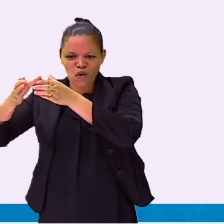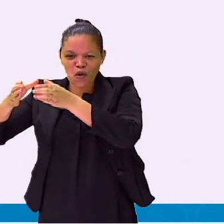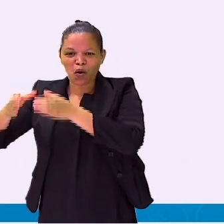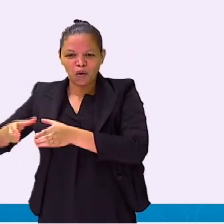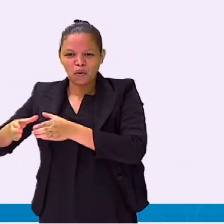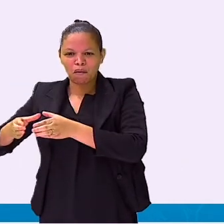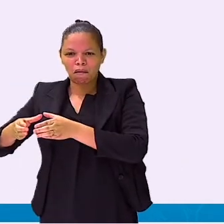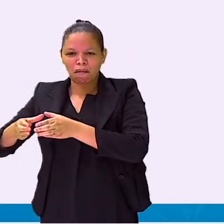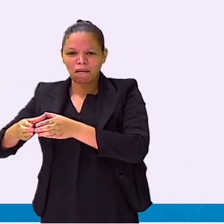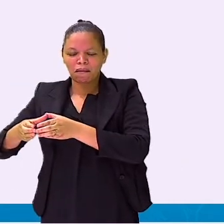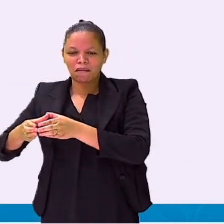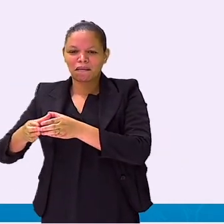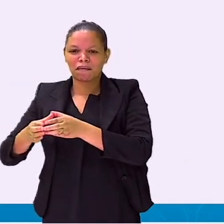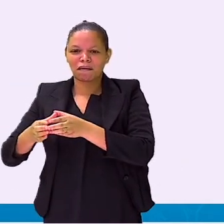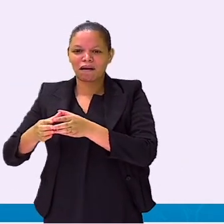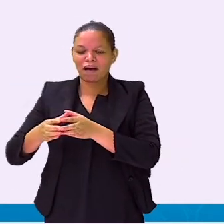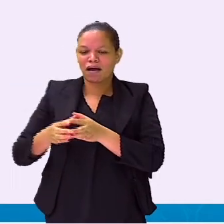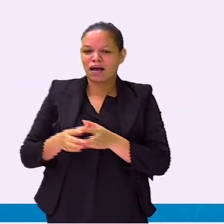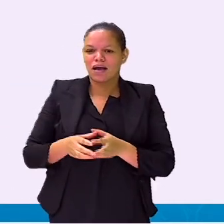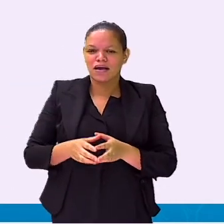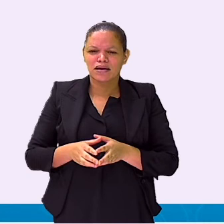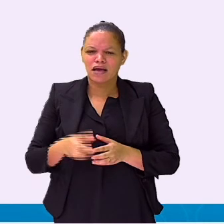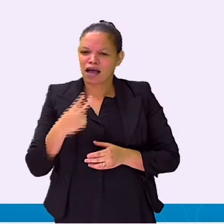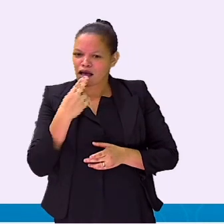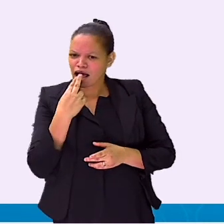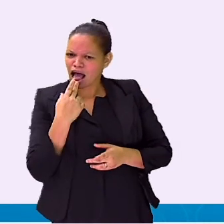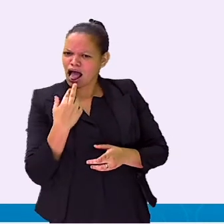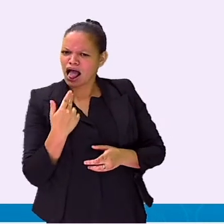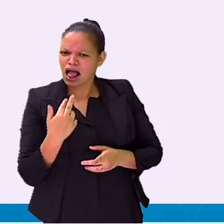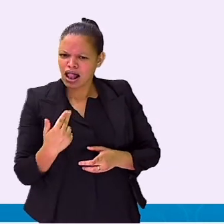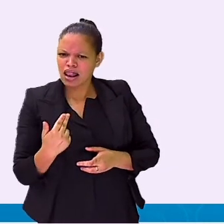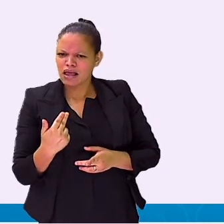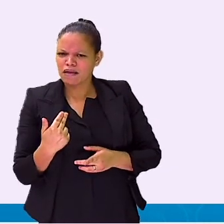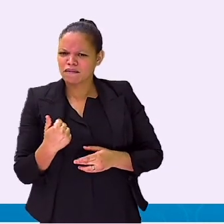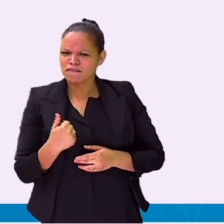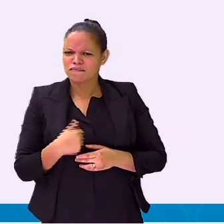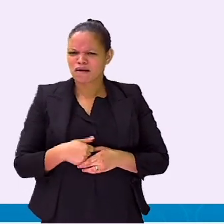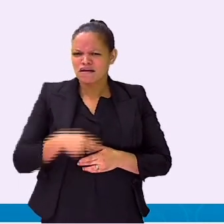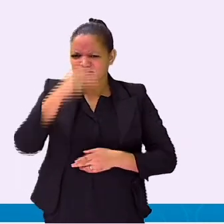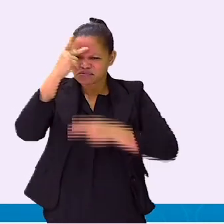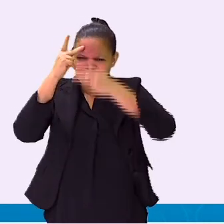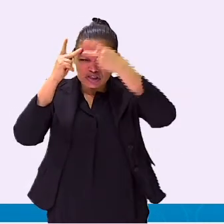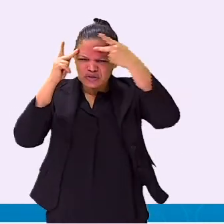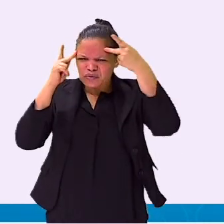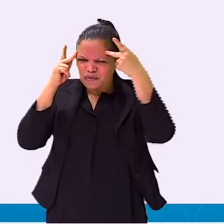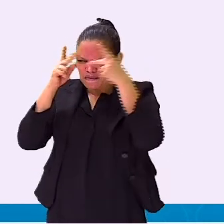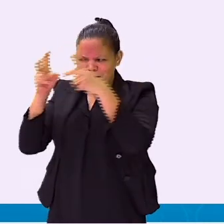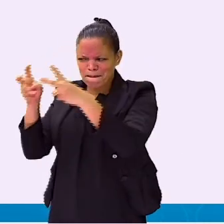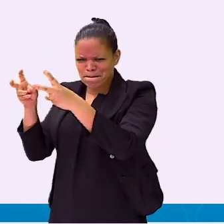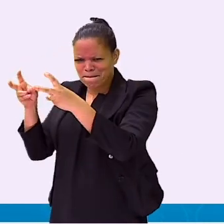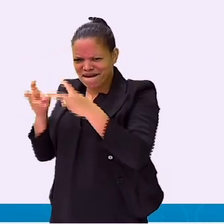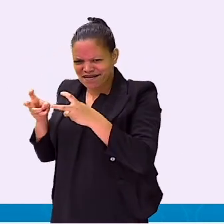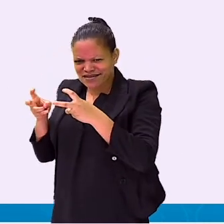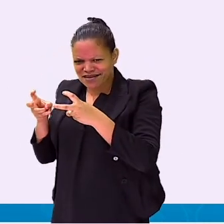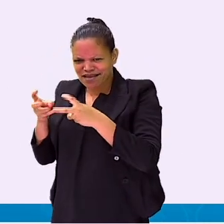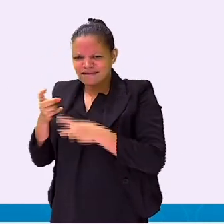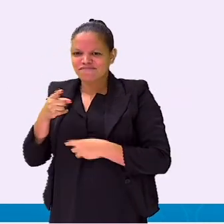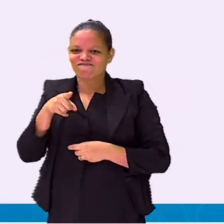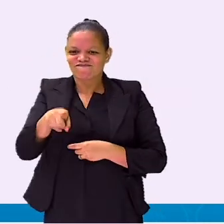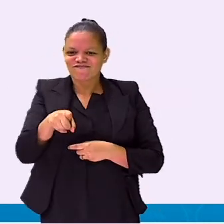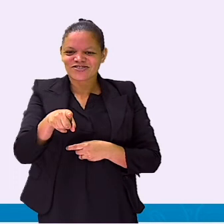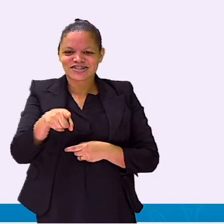nos entrega fora daqui. Então, vamos colocar de forma não digo correta, mas